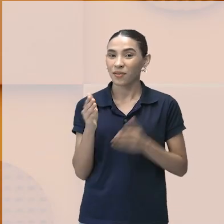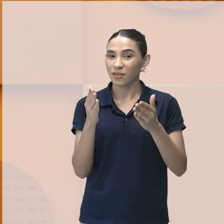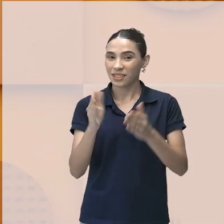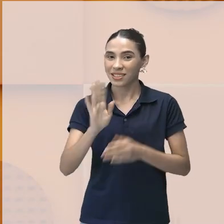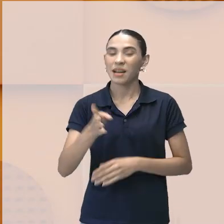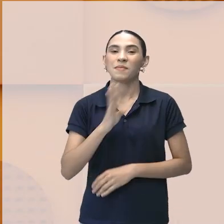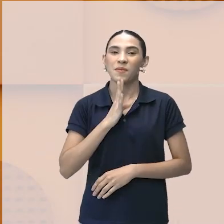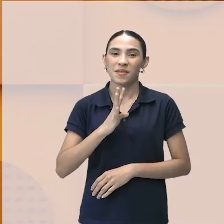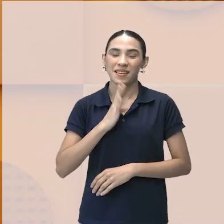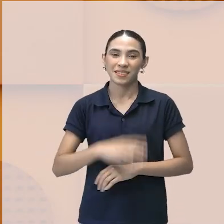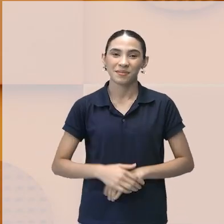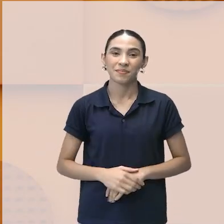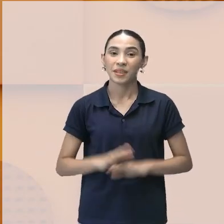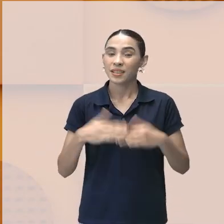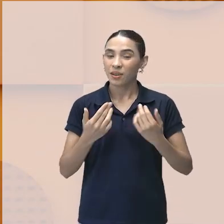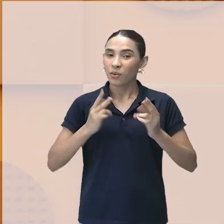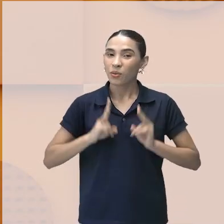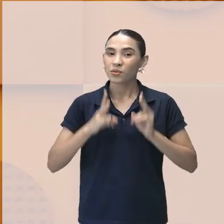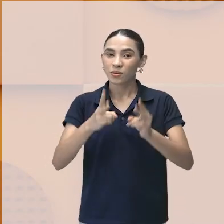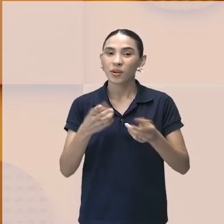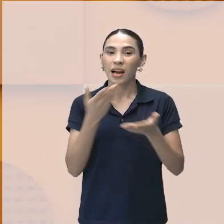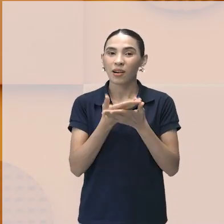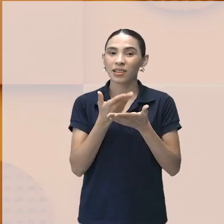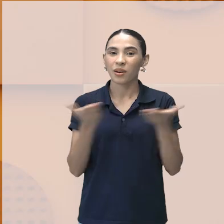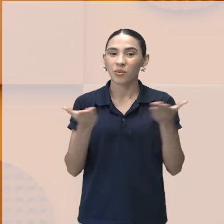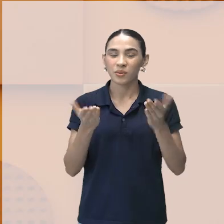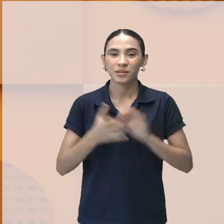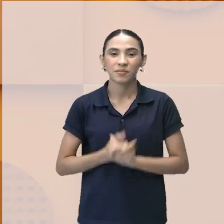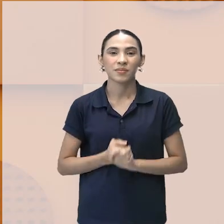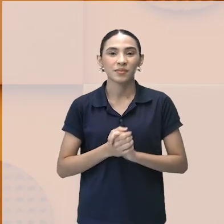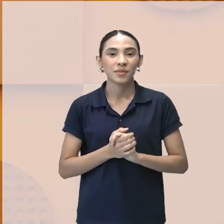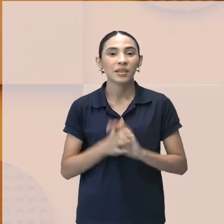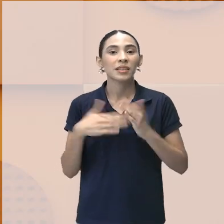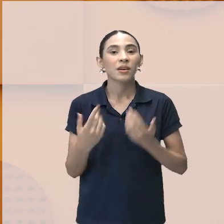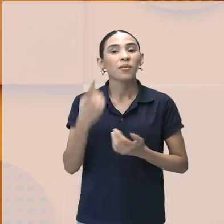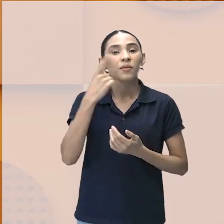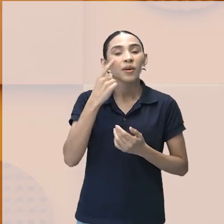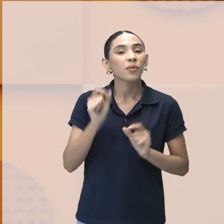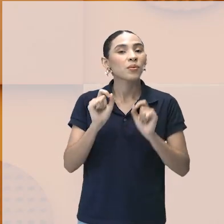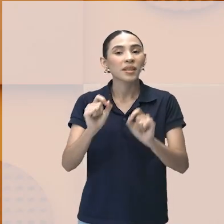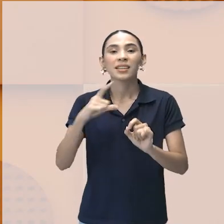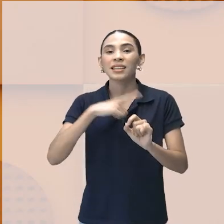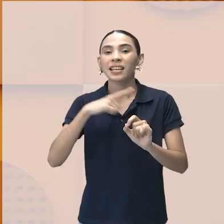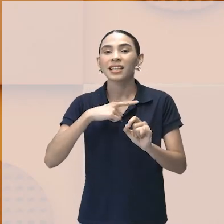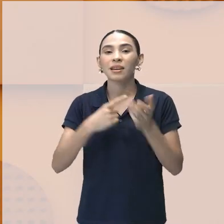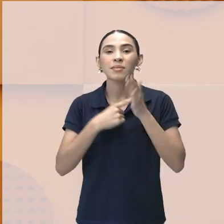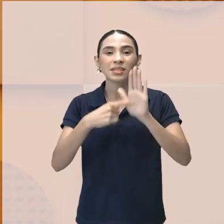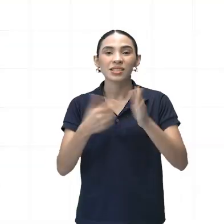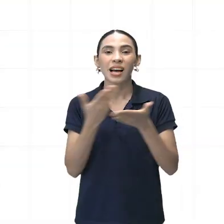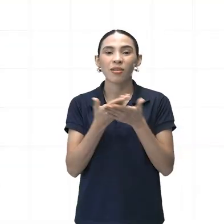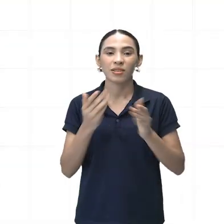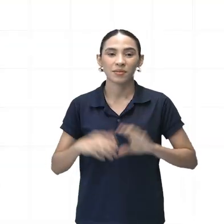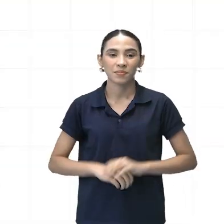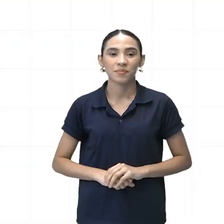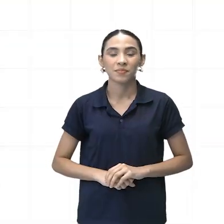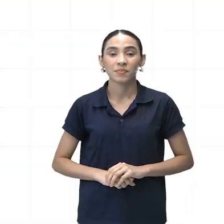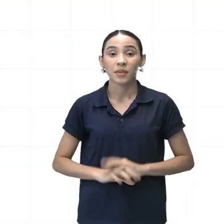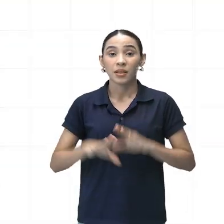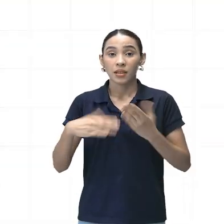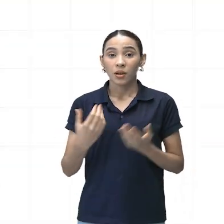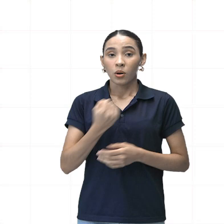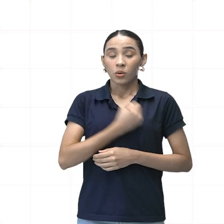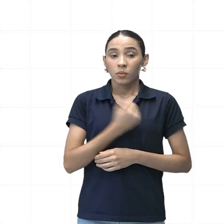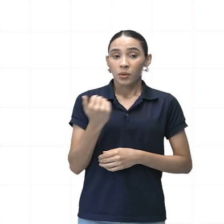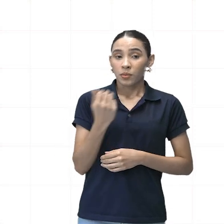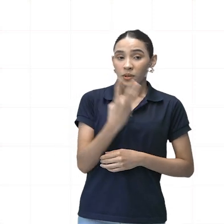já me conhecem, e eu vou dar continuidade às nossas atividades. Vamos verificar o que nós temos para a presente aula. Estamos na aula